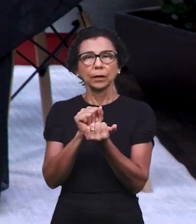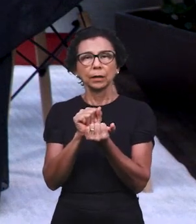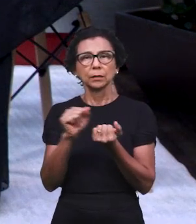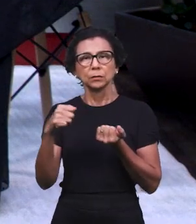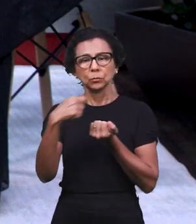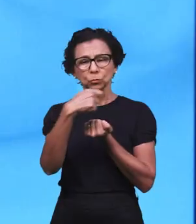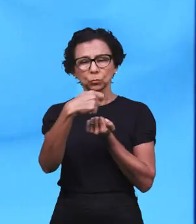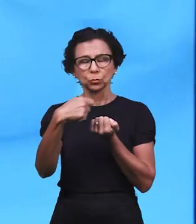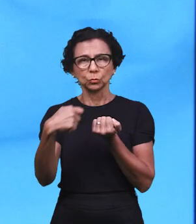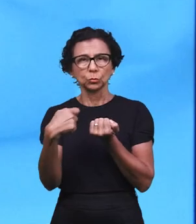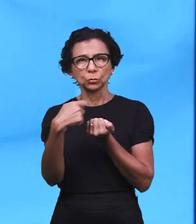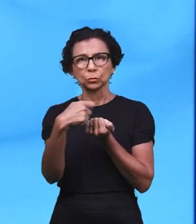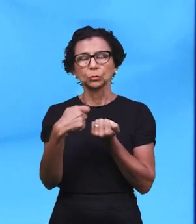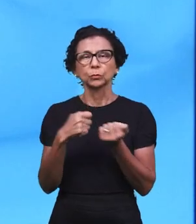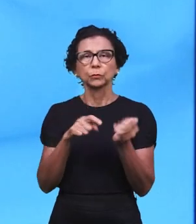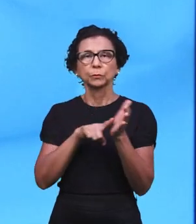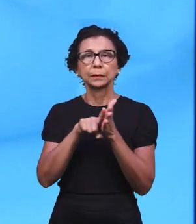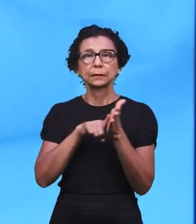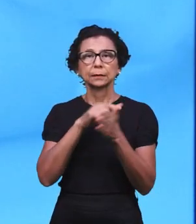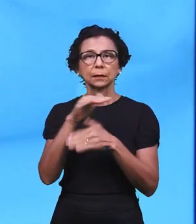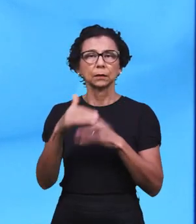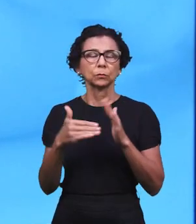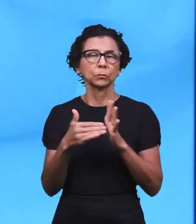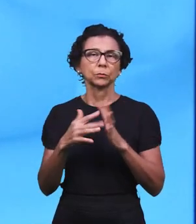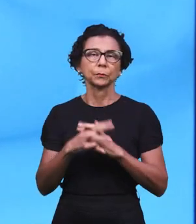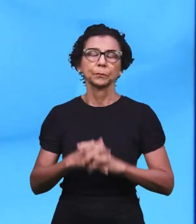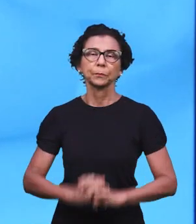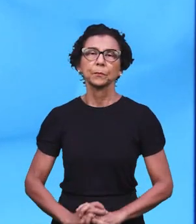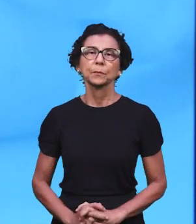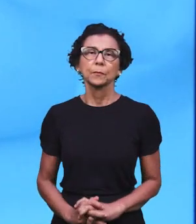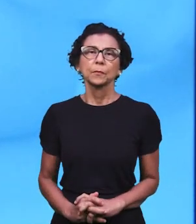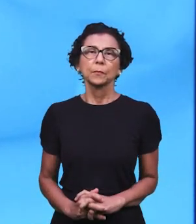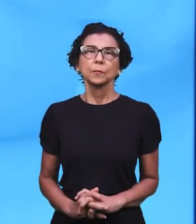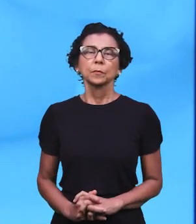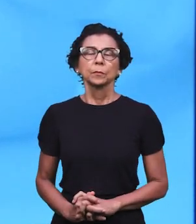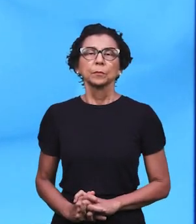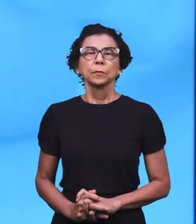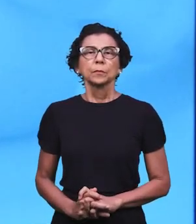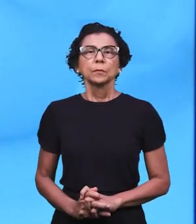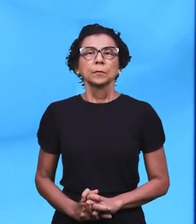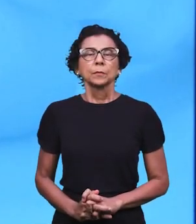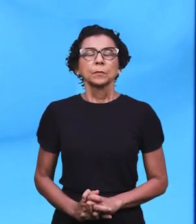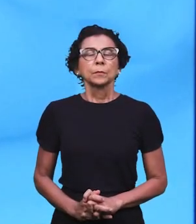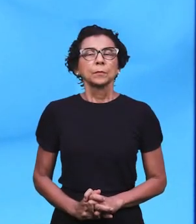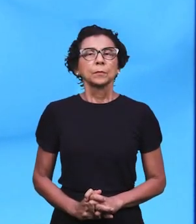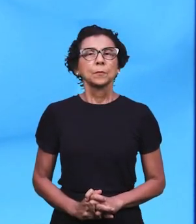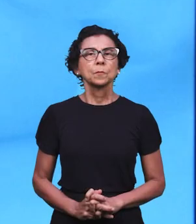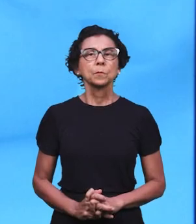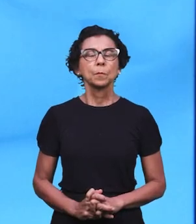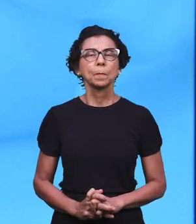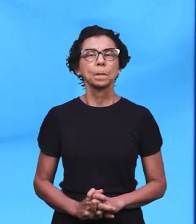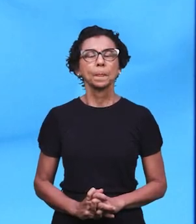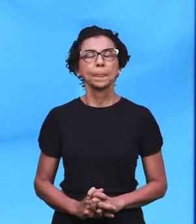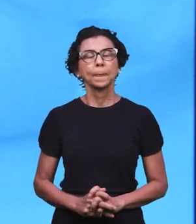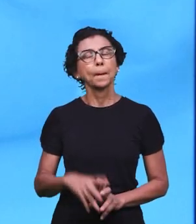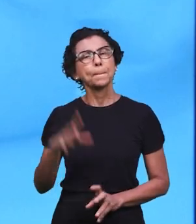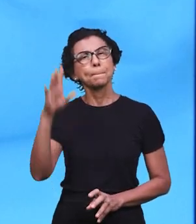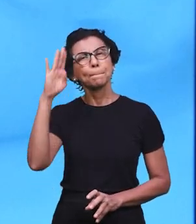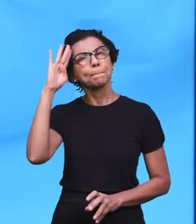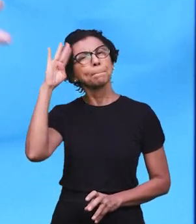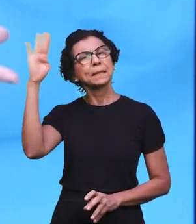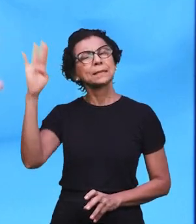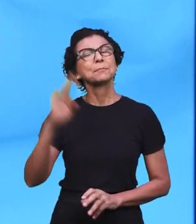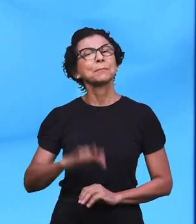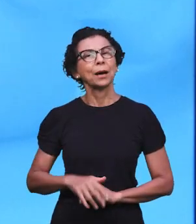bom. Então agora a gente podia abordar um pouco mais assim os principais cuidados que os pacientes, no caso, os